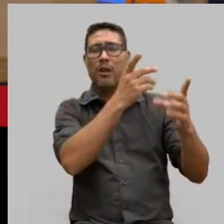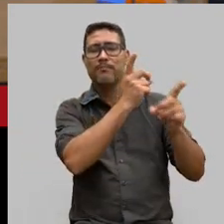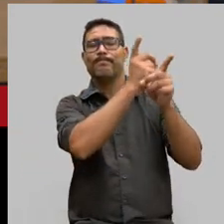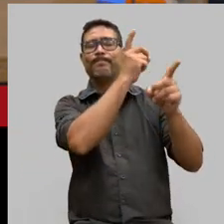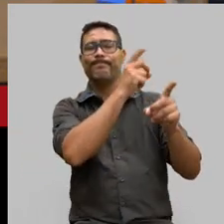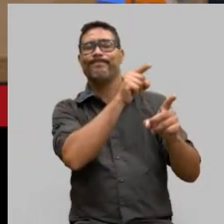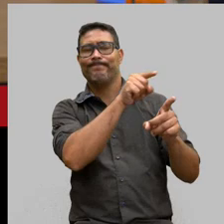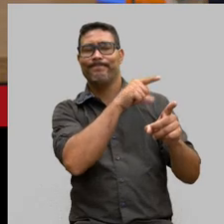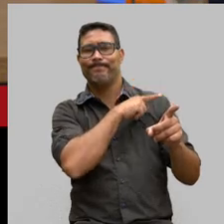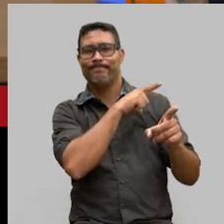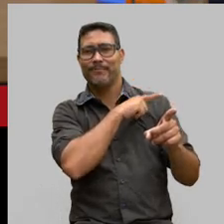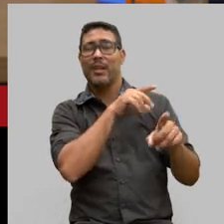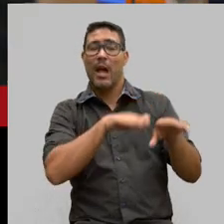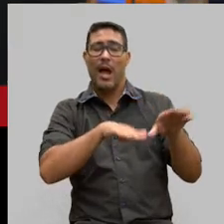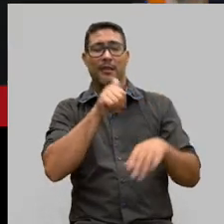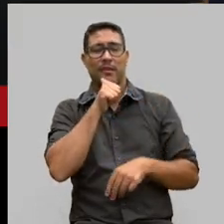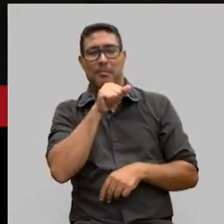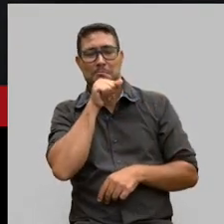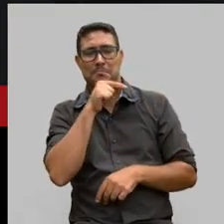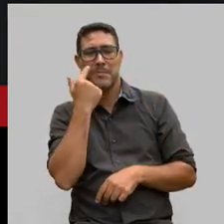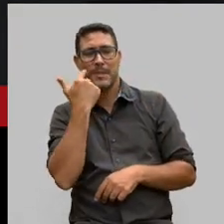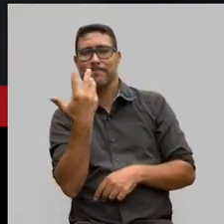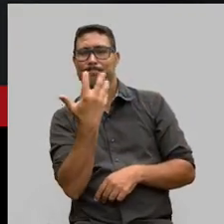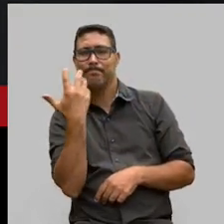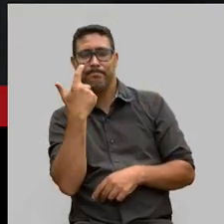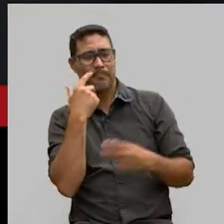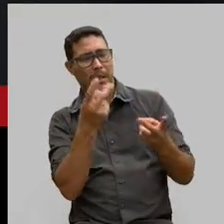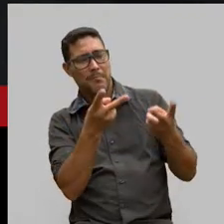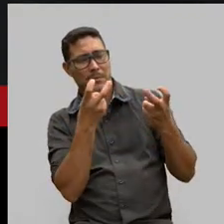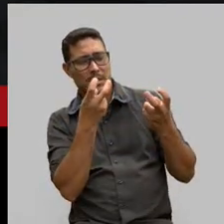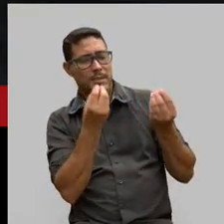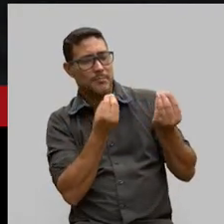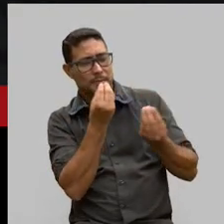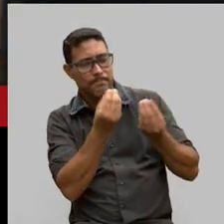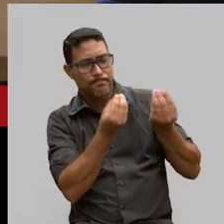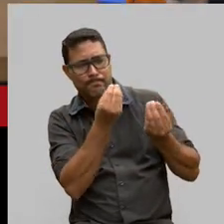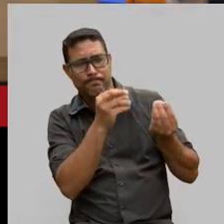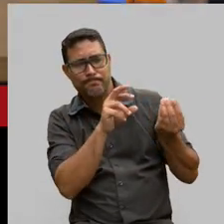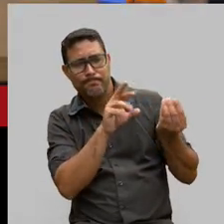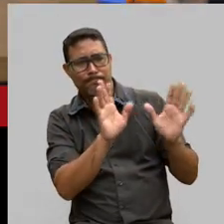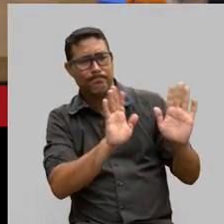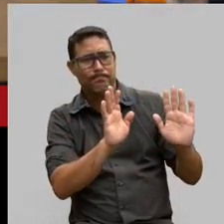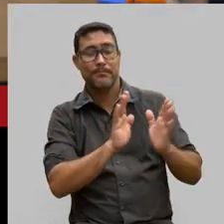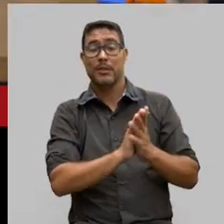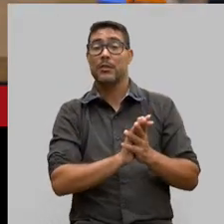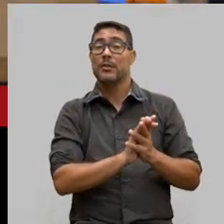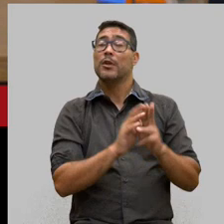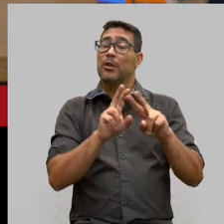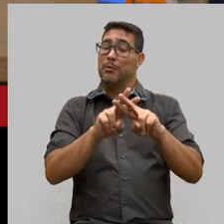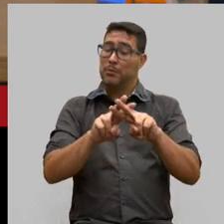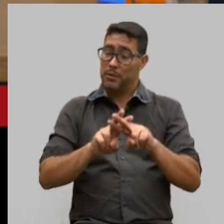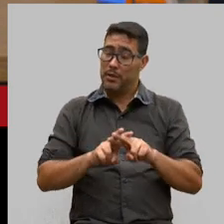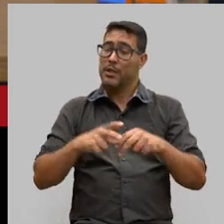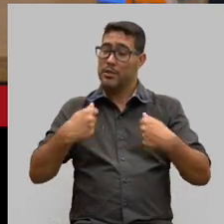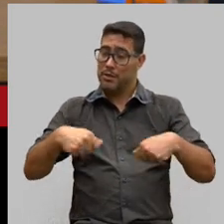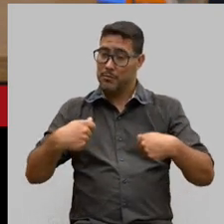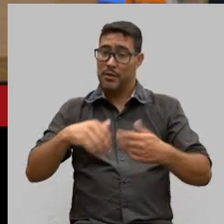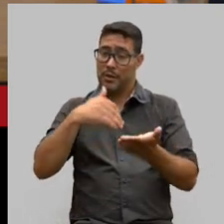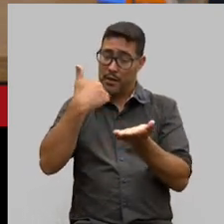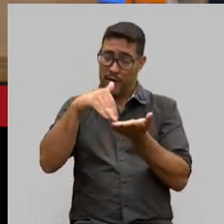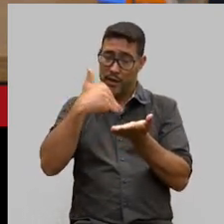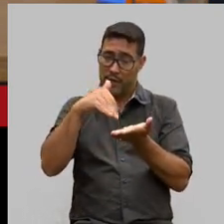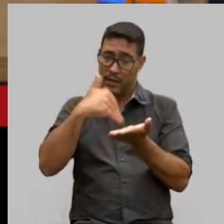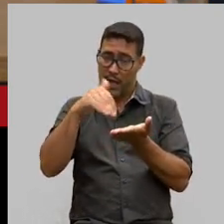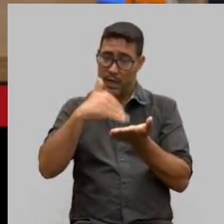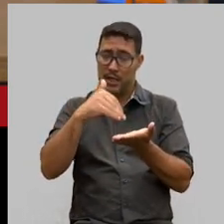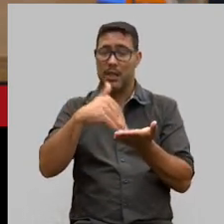as mães não têm observado alguma diferença no domicilo então nós temos que cobrar a secretaria de educação